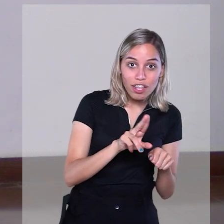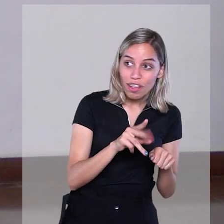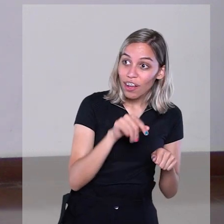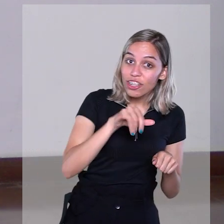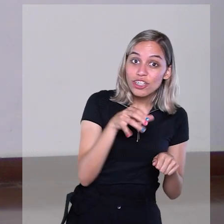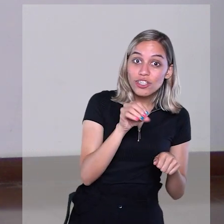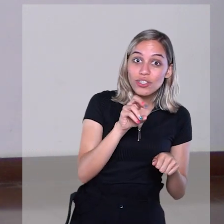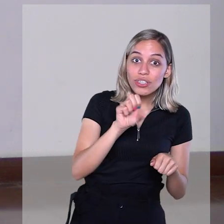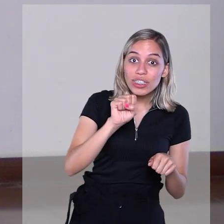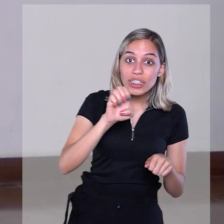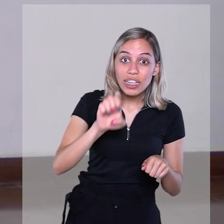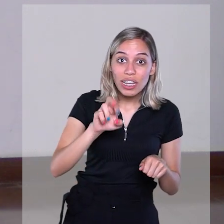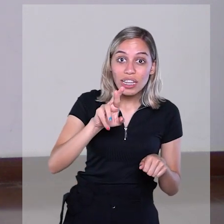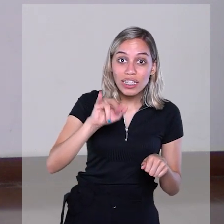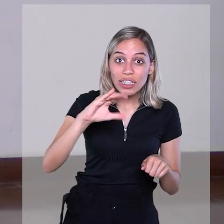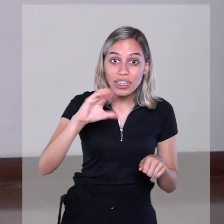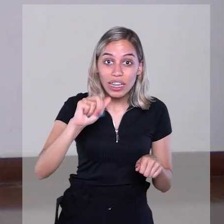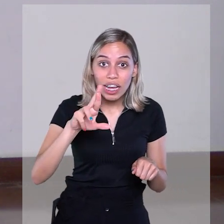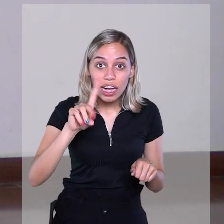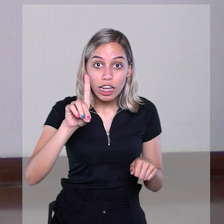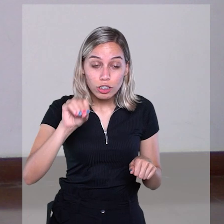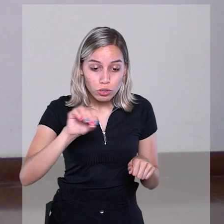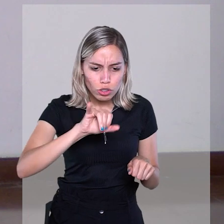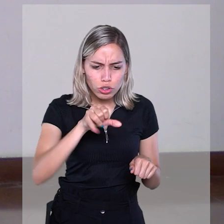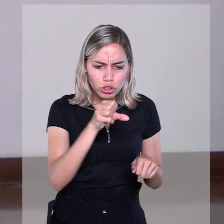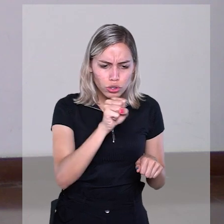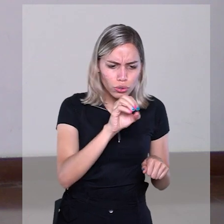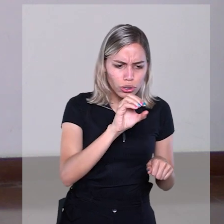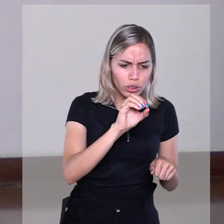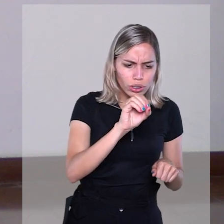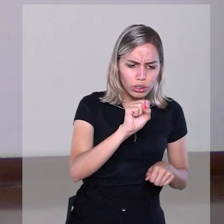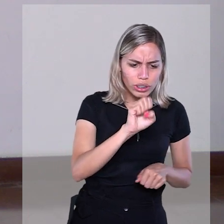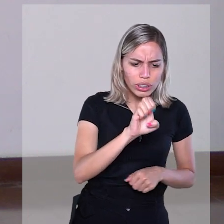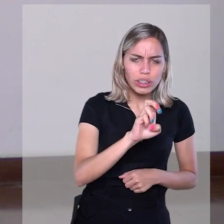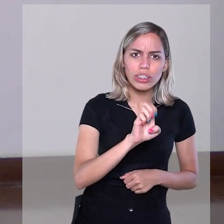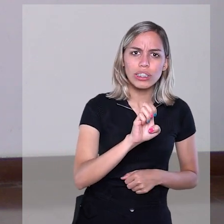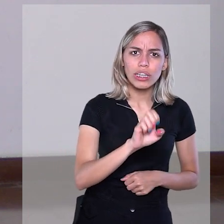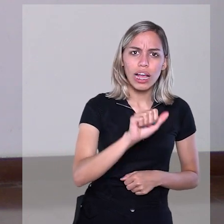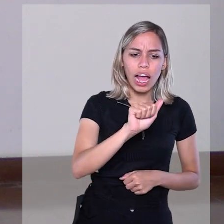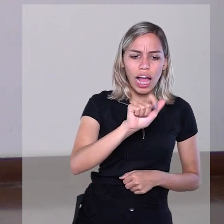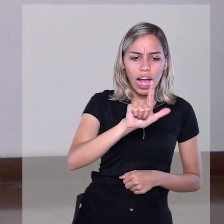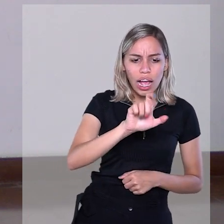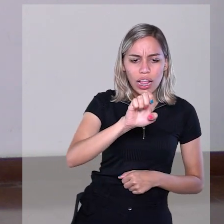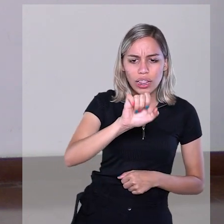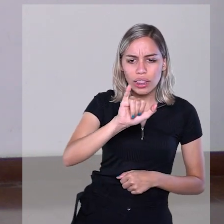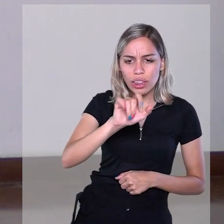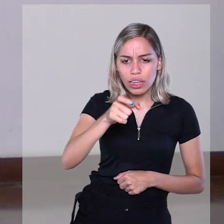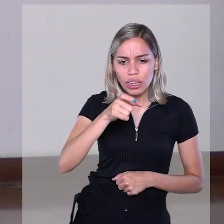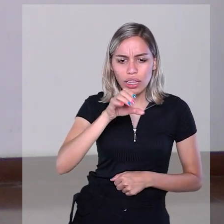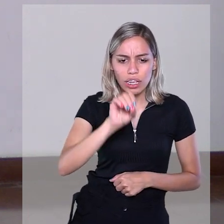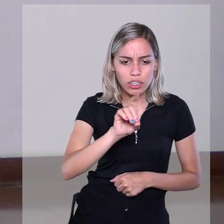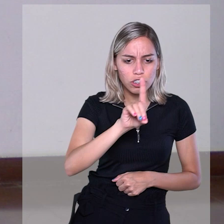nome longo que aprendi a dizer pausadamente, escandindo as sílabas. Pura imitação da forma